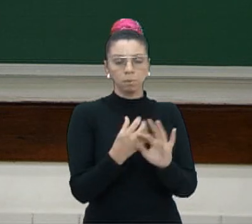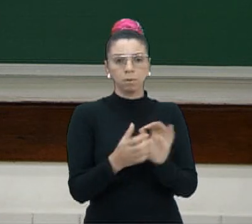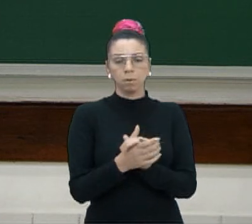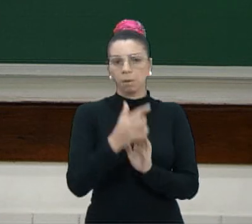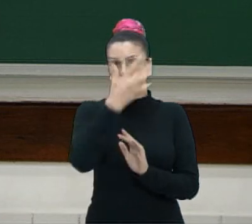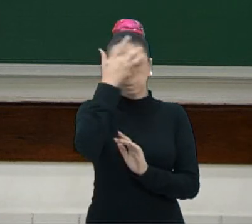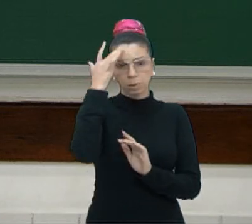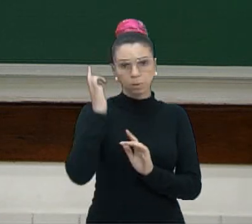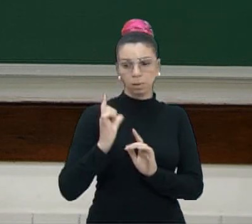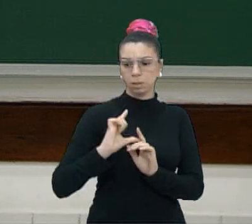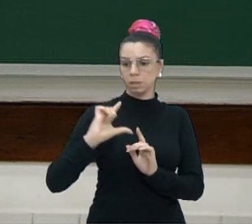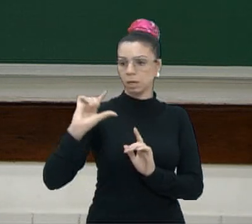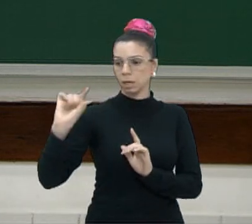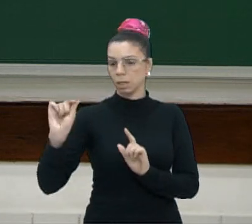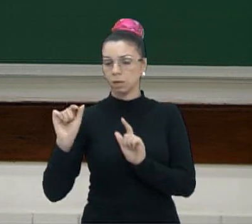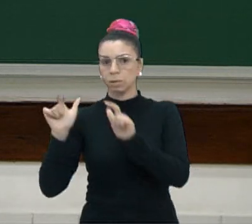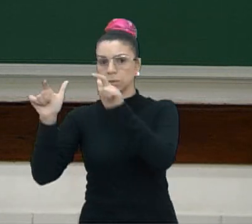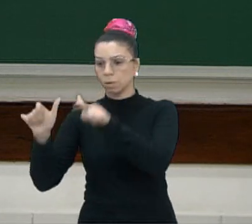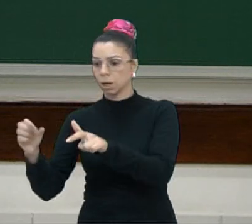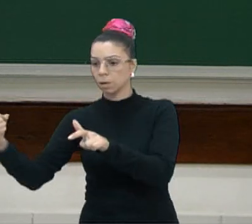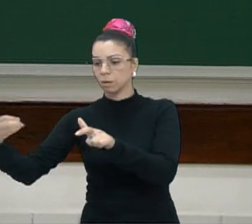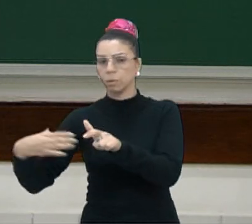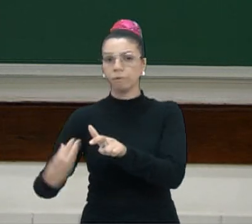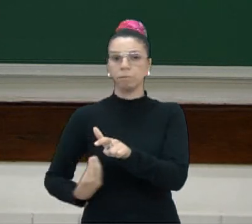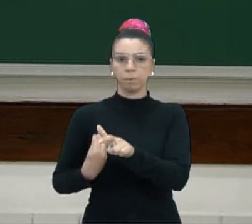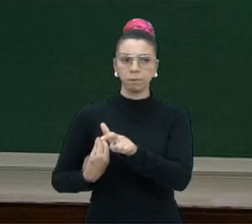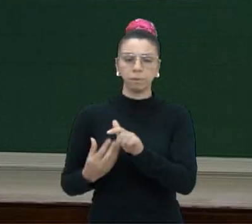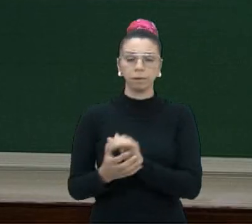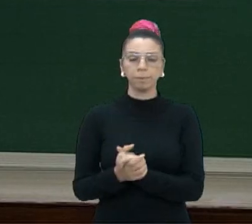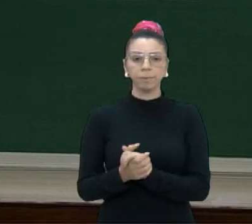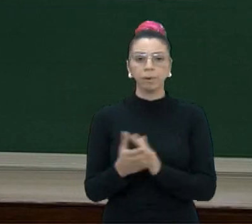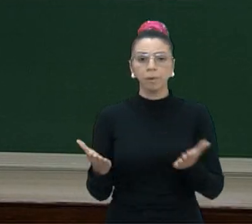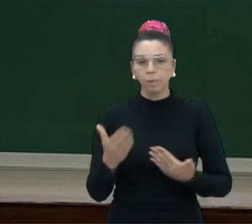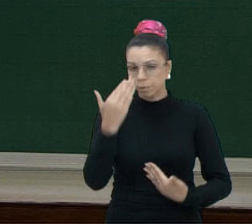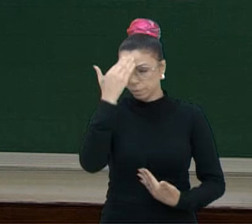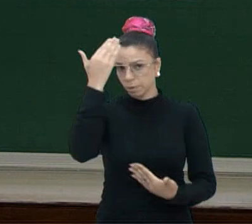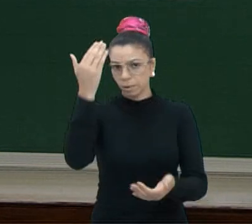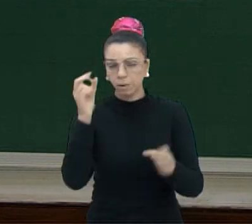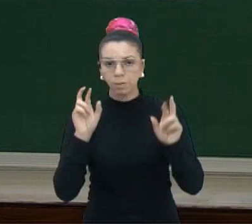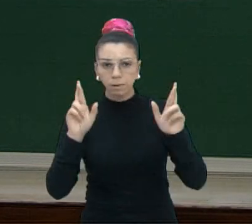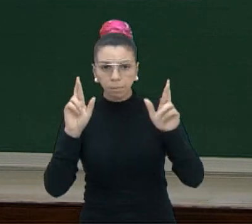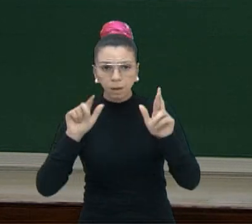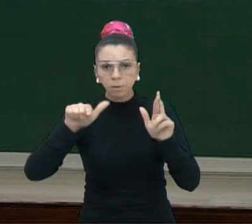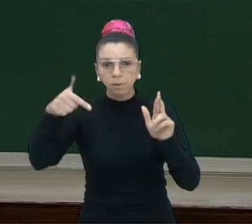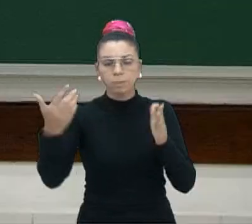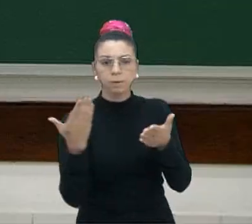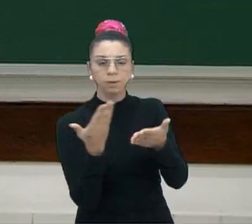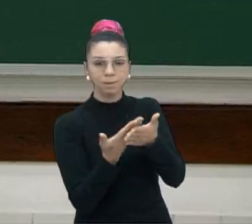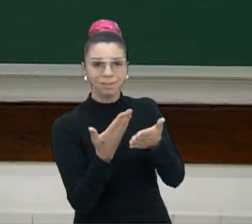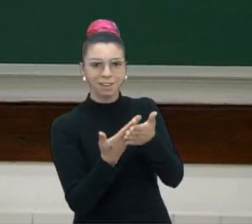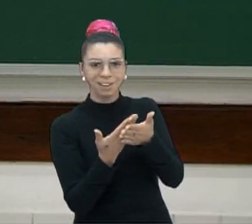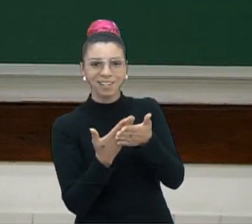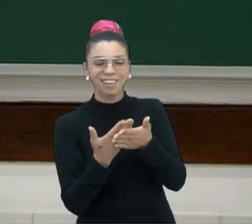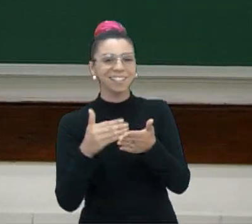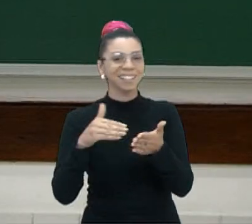lugar para sobreviver. Por hoje, eu agradeço, espero vocês na próxima aula